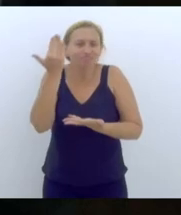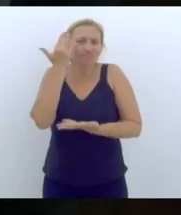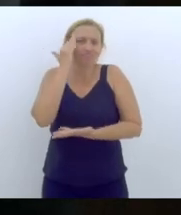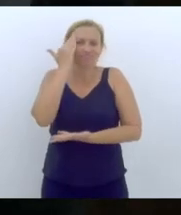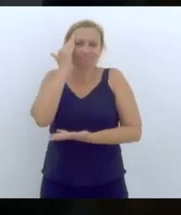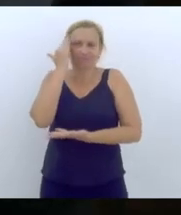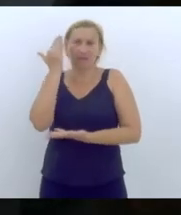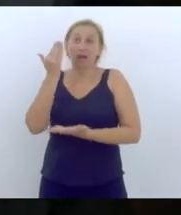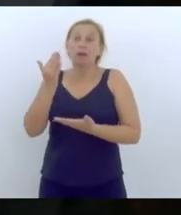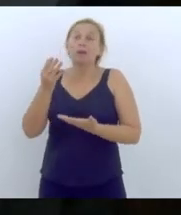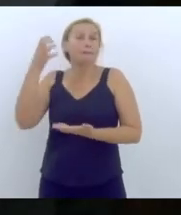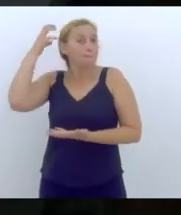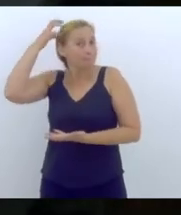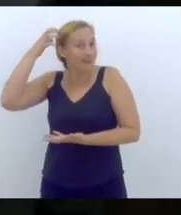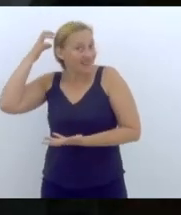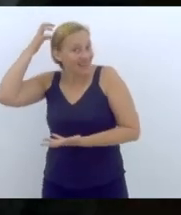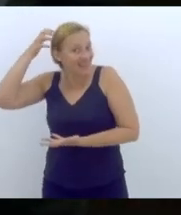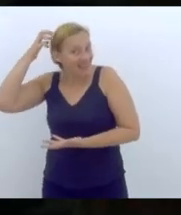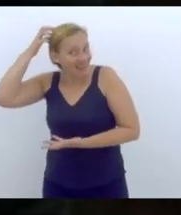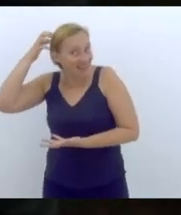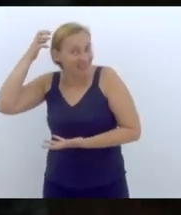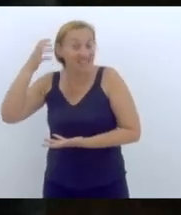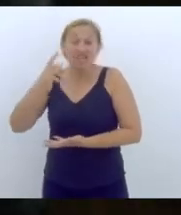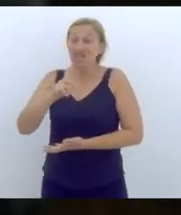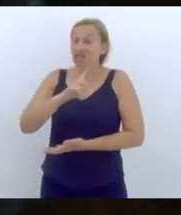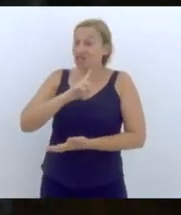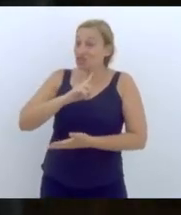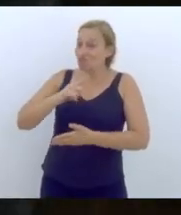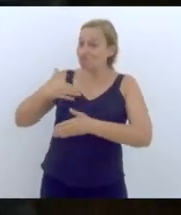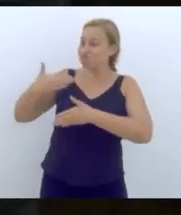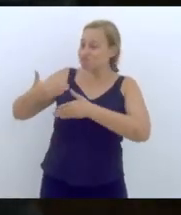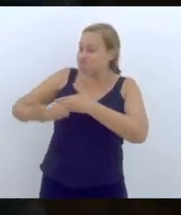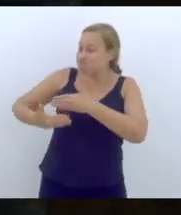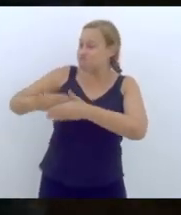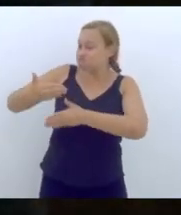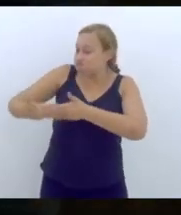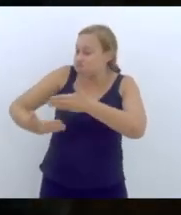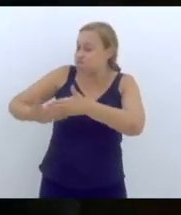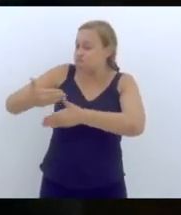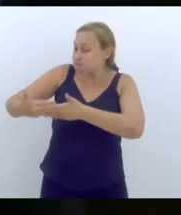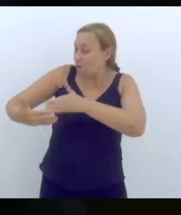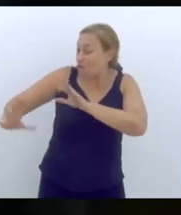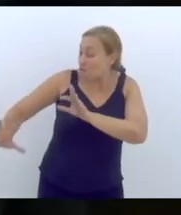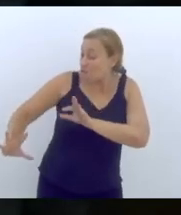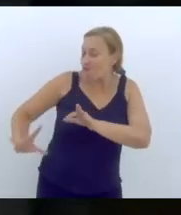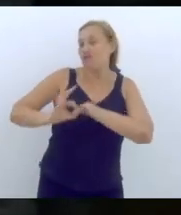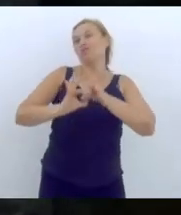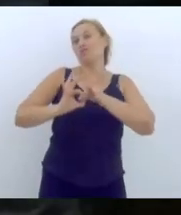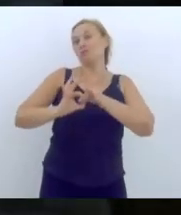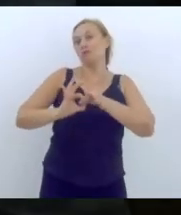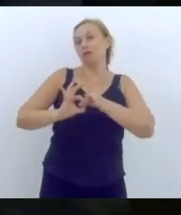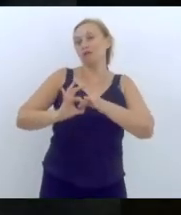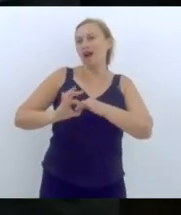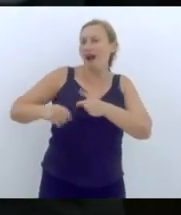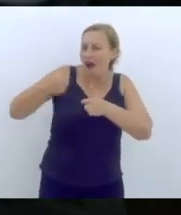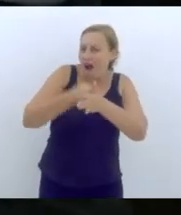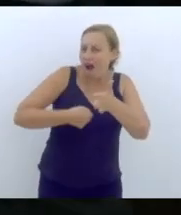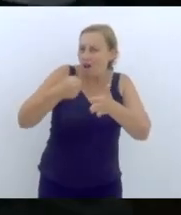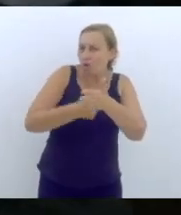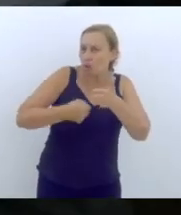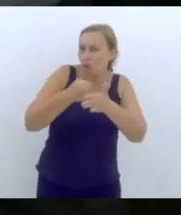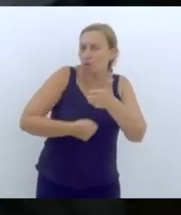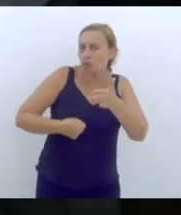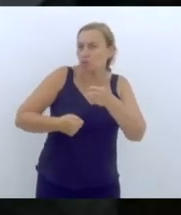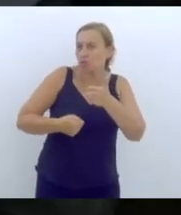compreendido. Marielle tinha uma trajetória vinculada à luta e à pauta